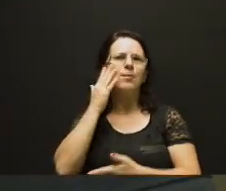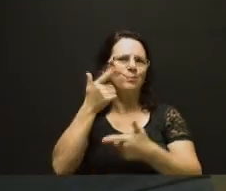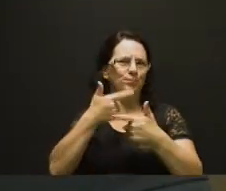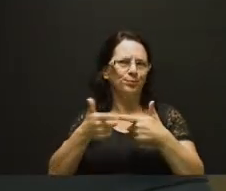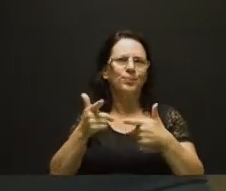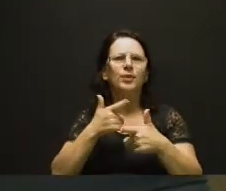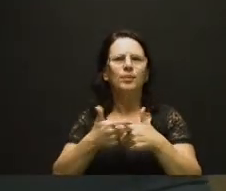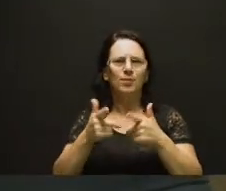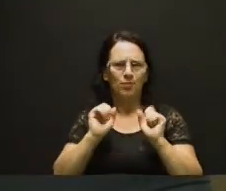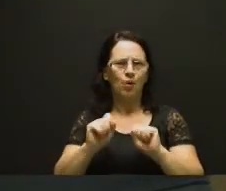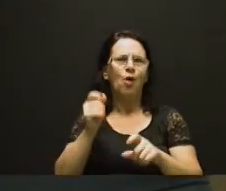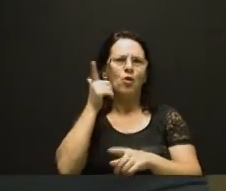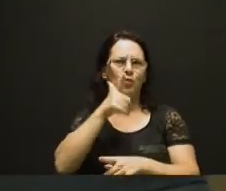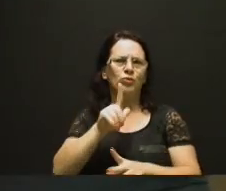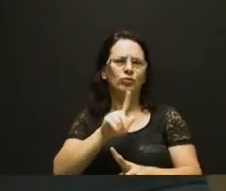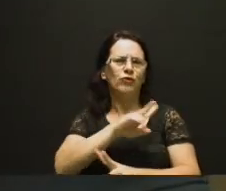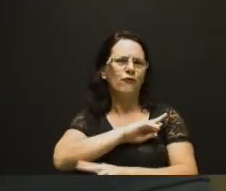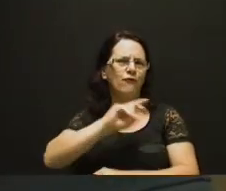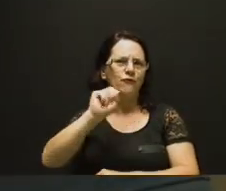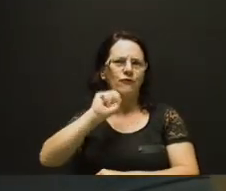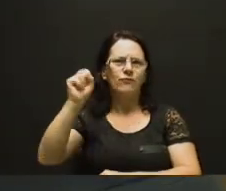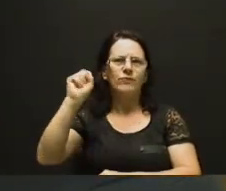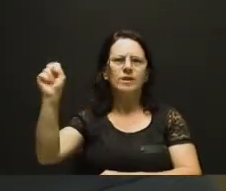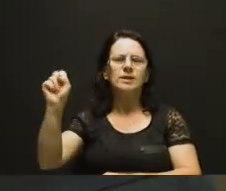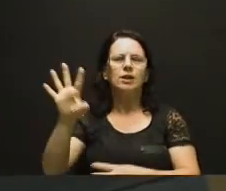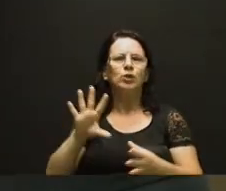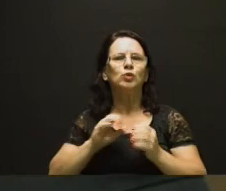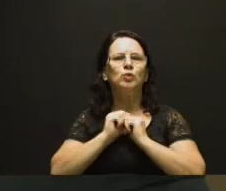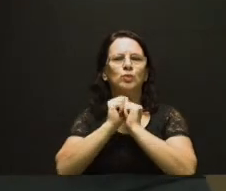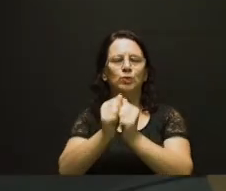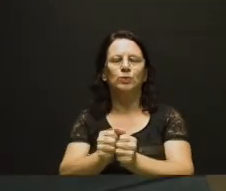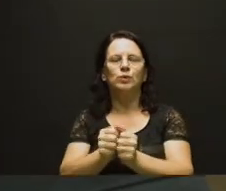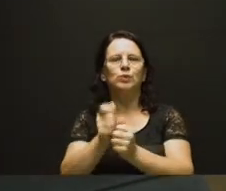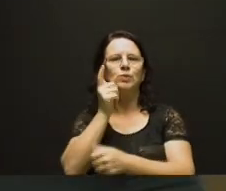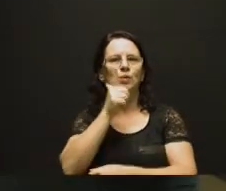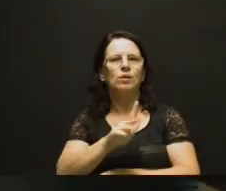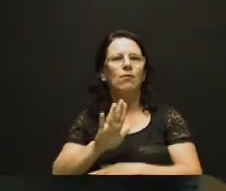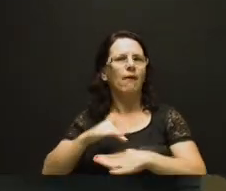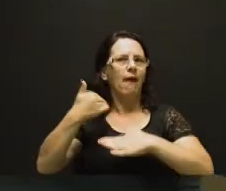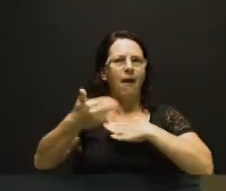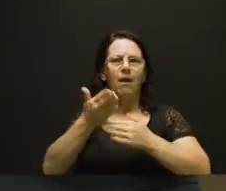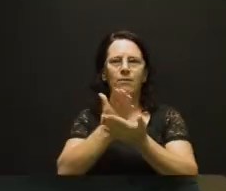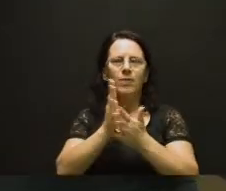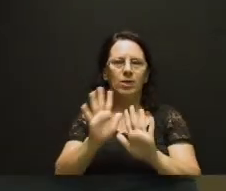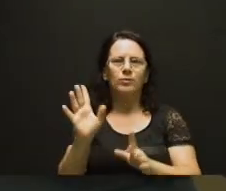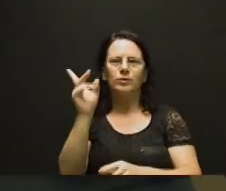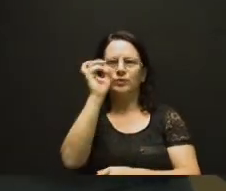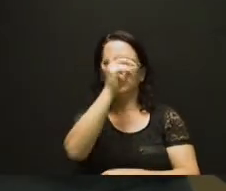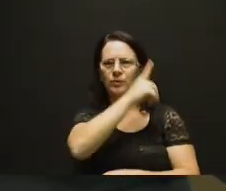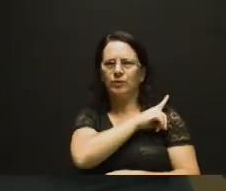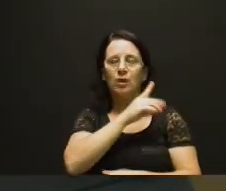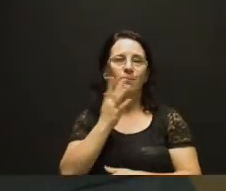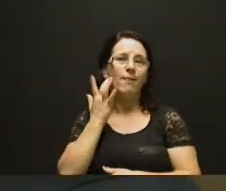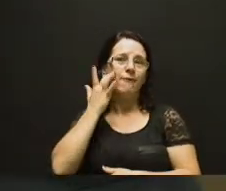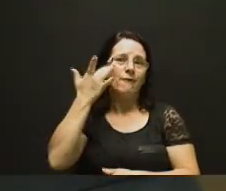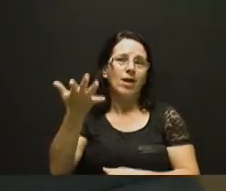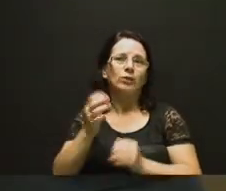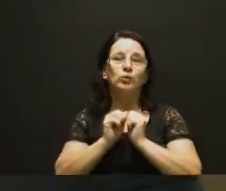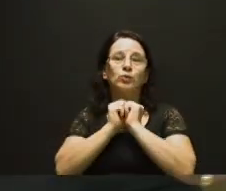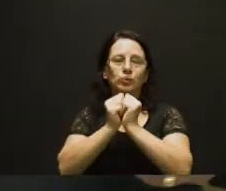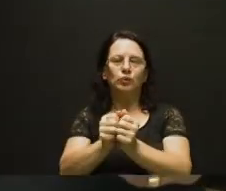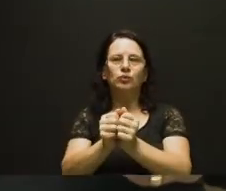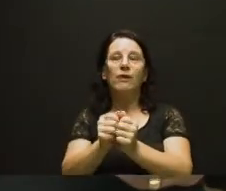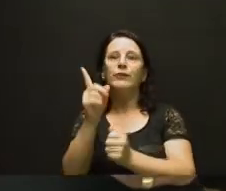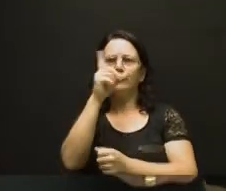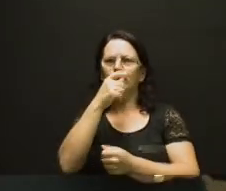a gente pode conseguir vencer em juntos com certeza a gente consegue pular essas barreiras com mais facilidade é difícil às vezes